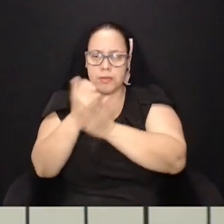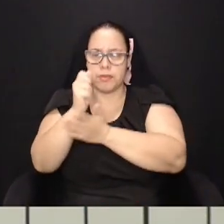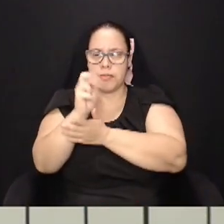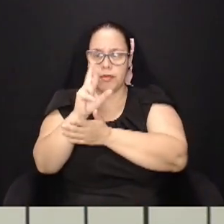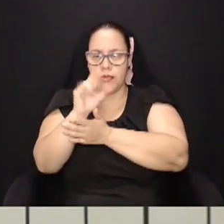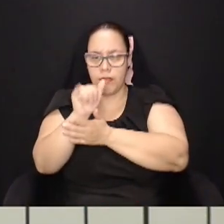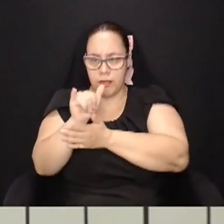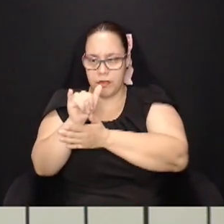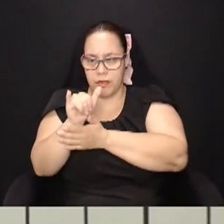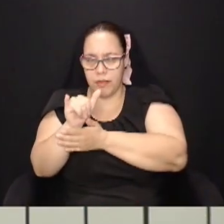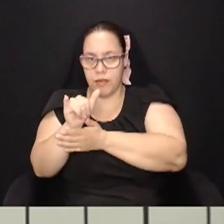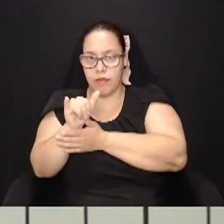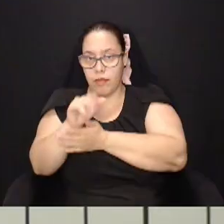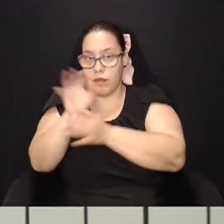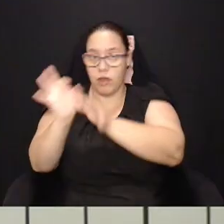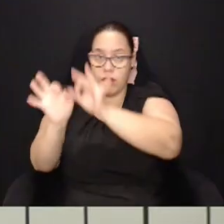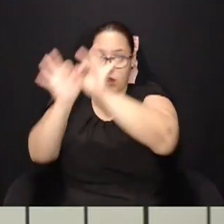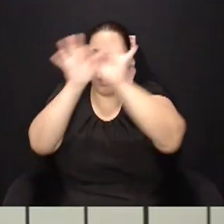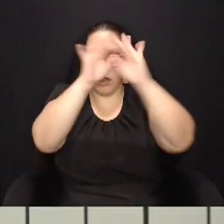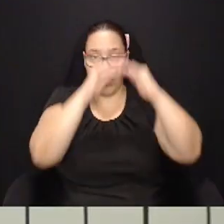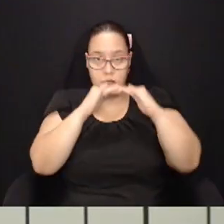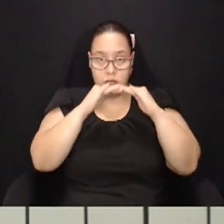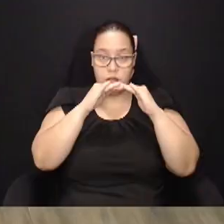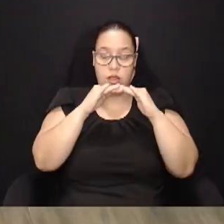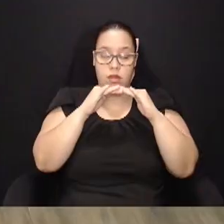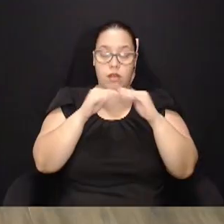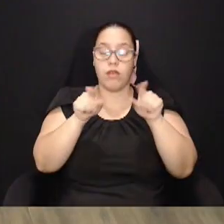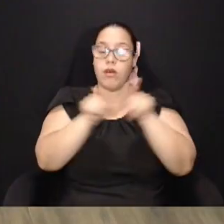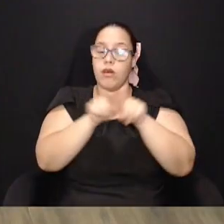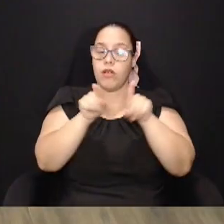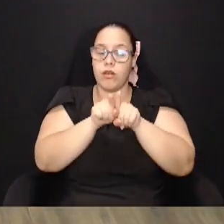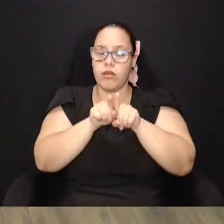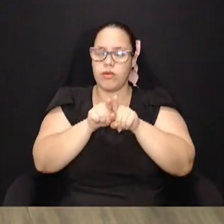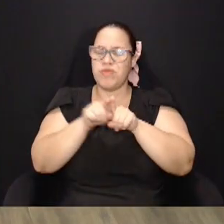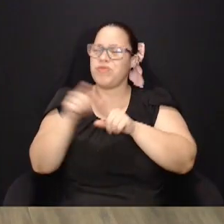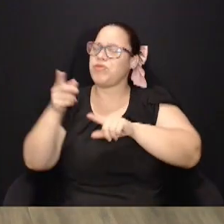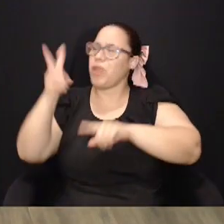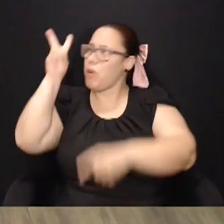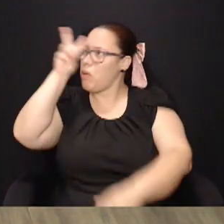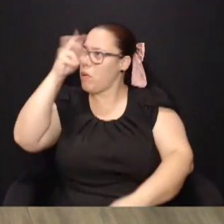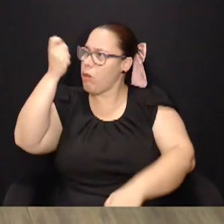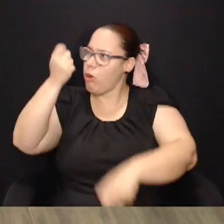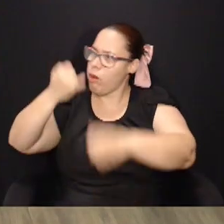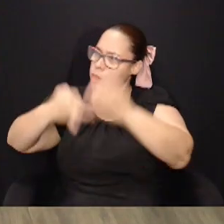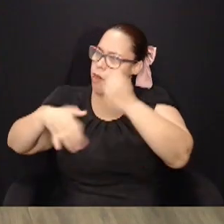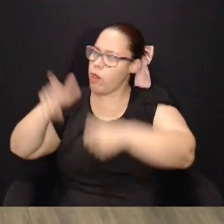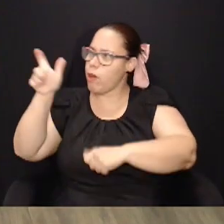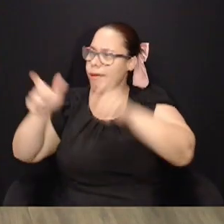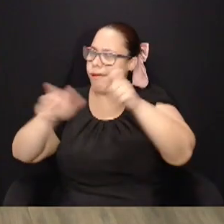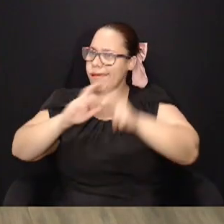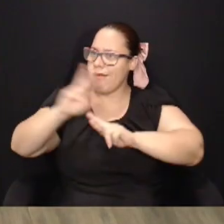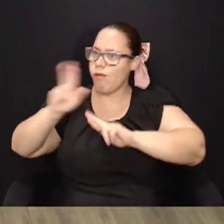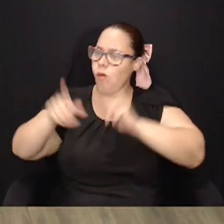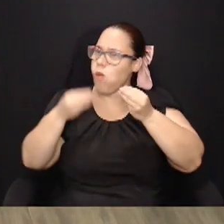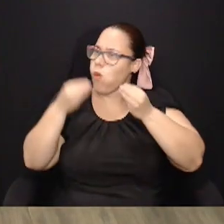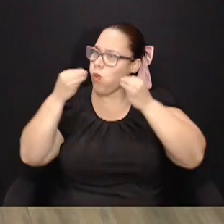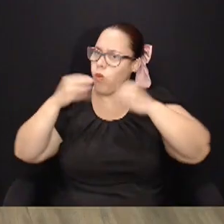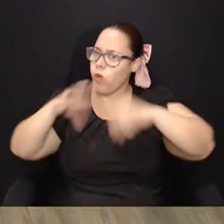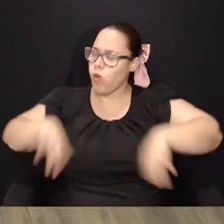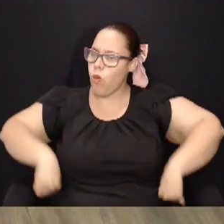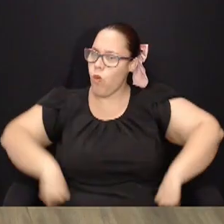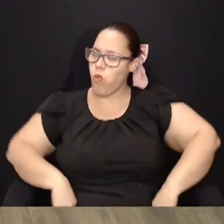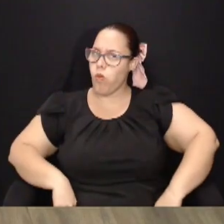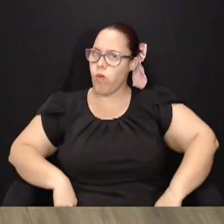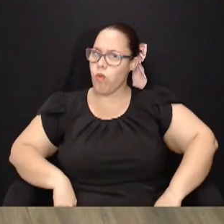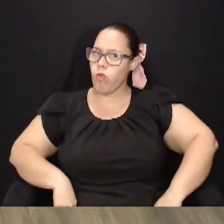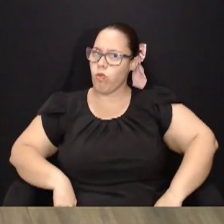nosso telespectador também que está nos acompanhando? É uma narrativa, tem personagens? O que o leitor vai